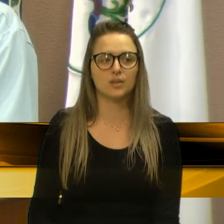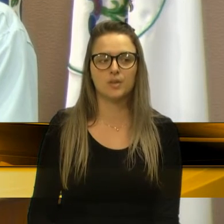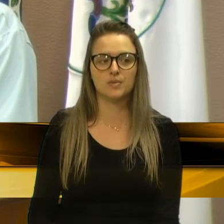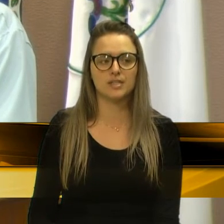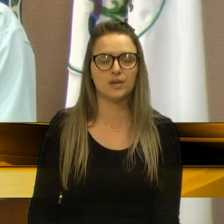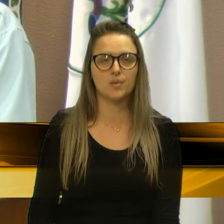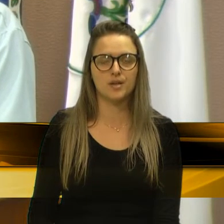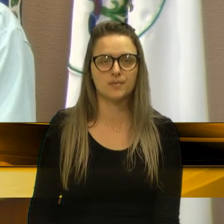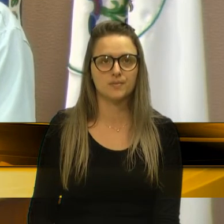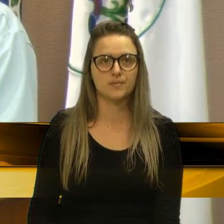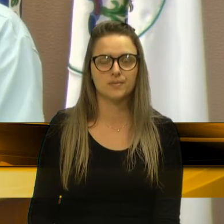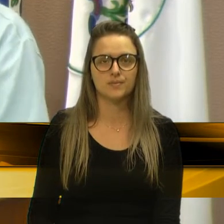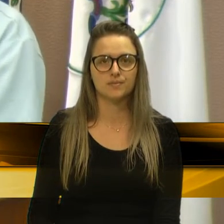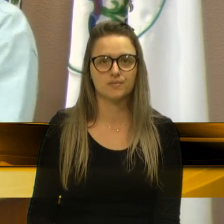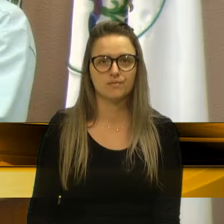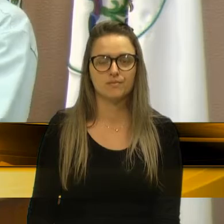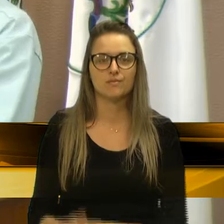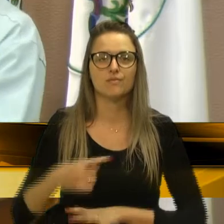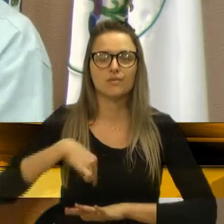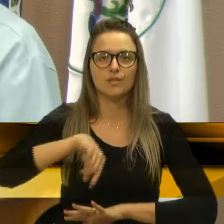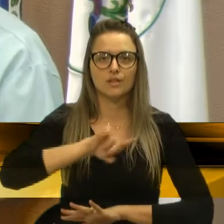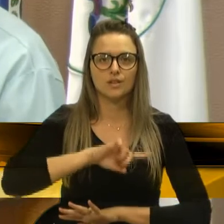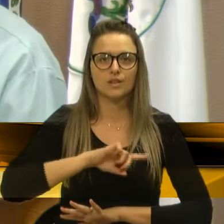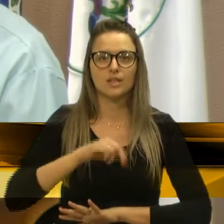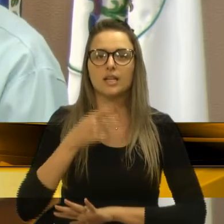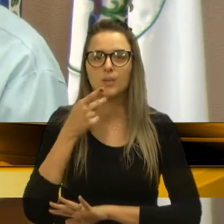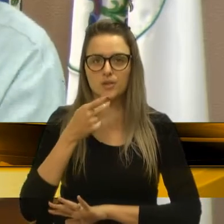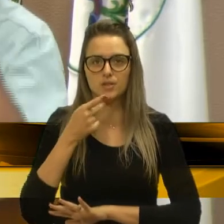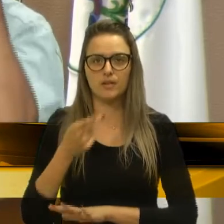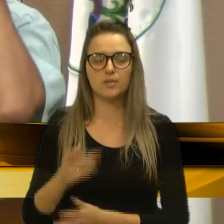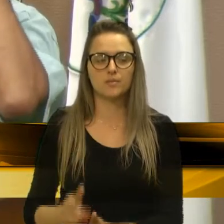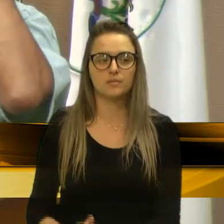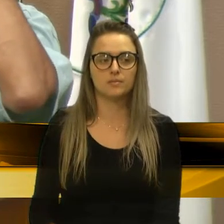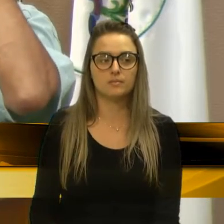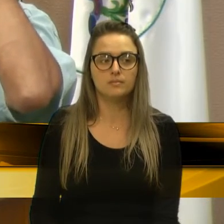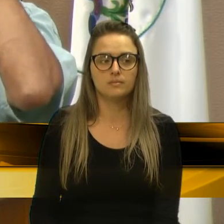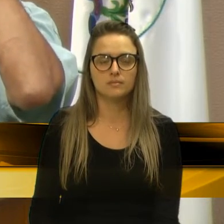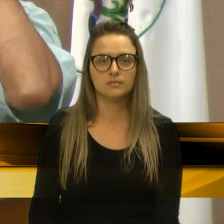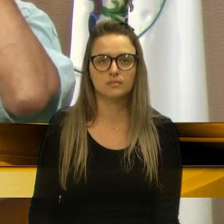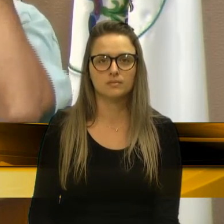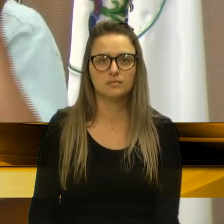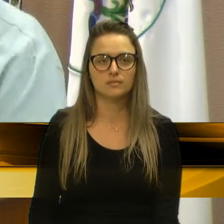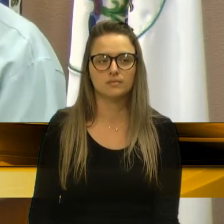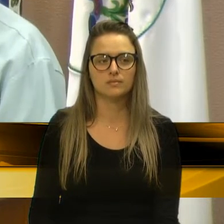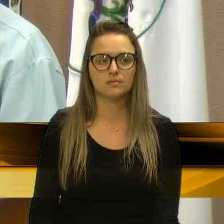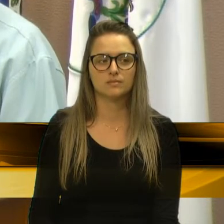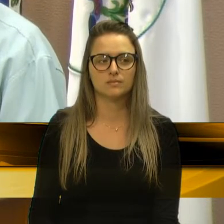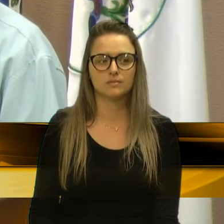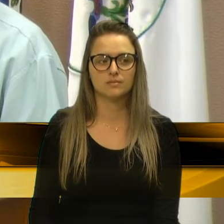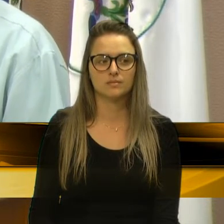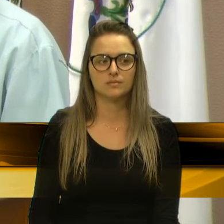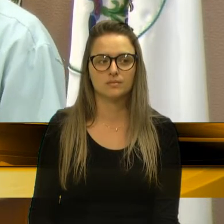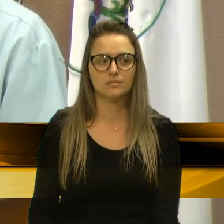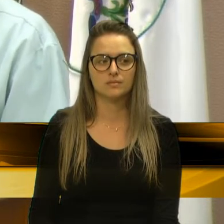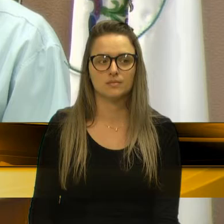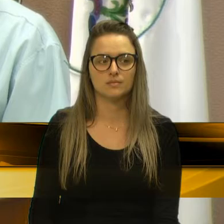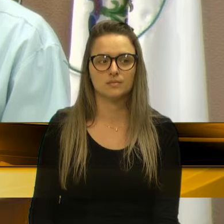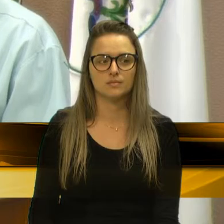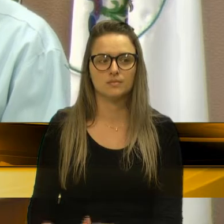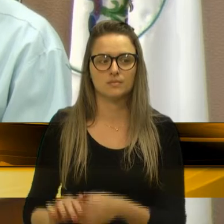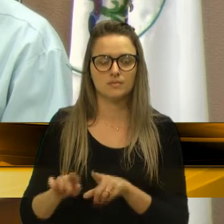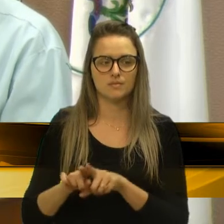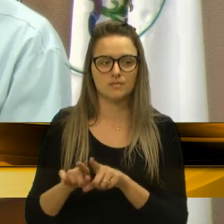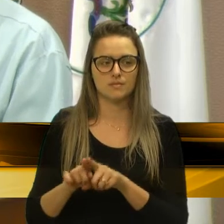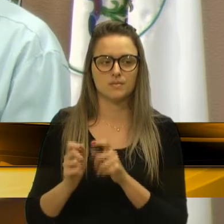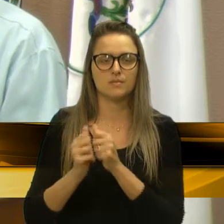aí é muita gente fala aqui tem não existe lei da nota eletrônica também como é que o